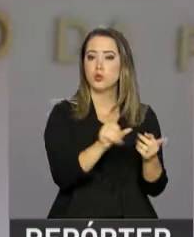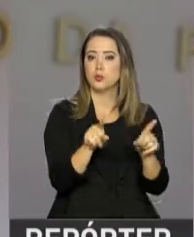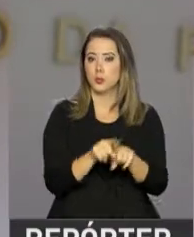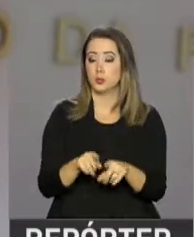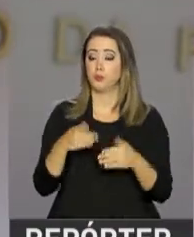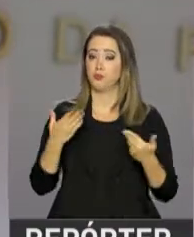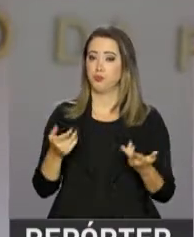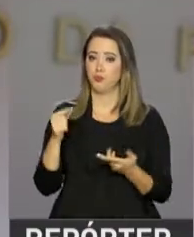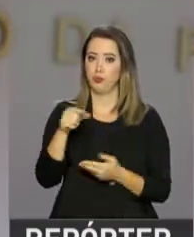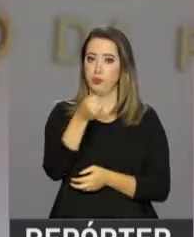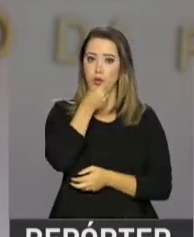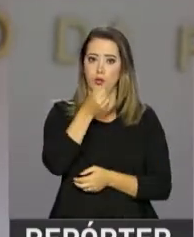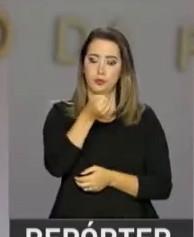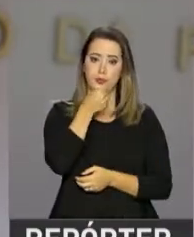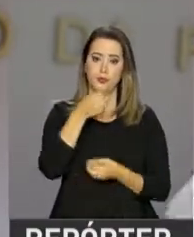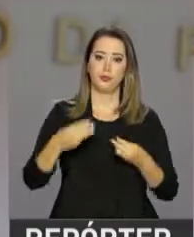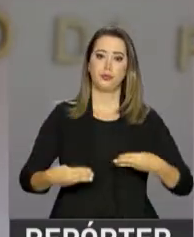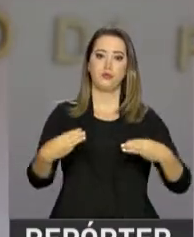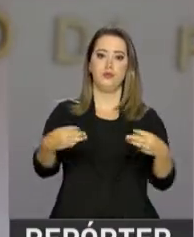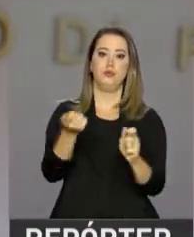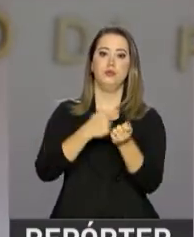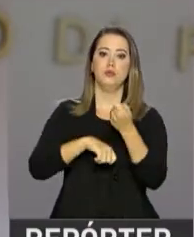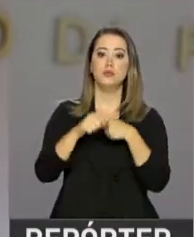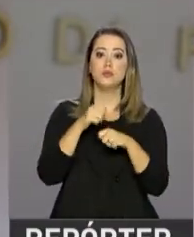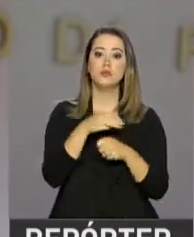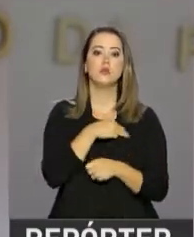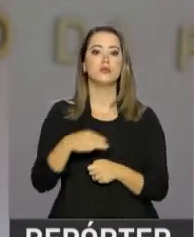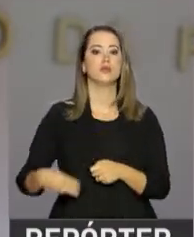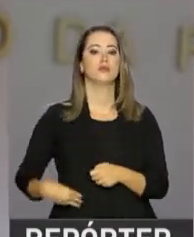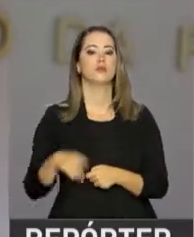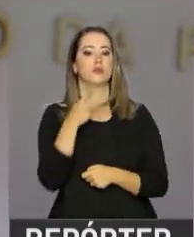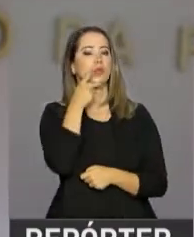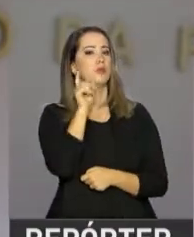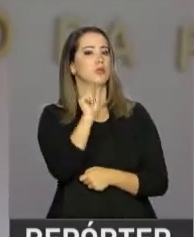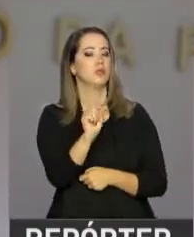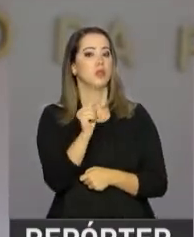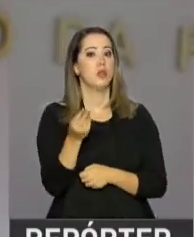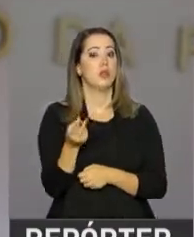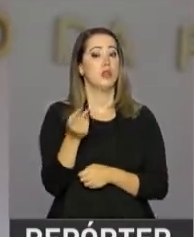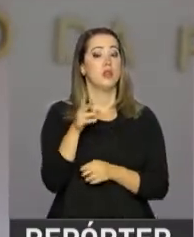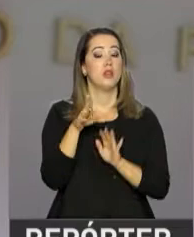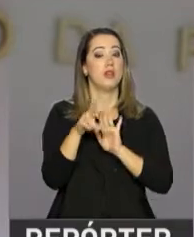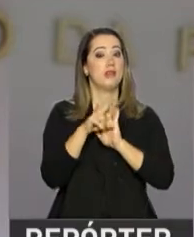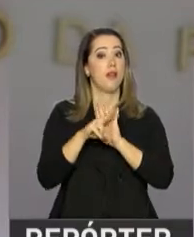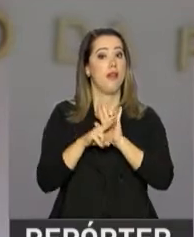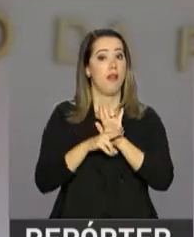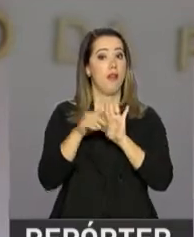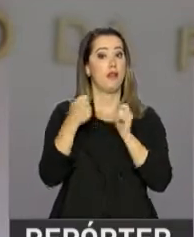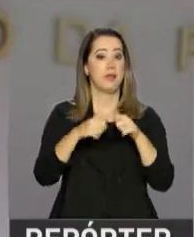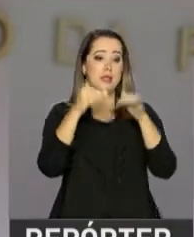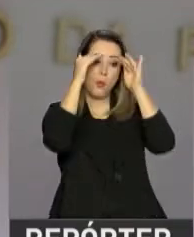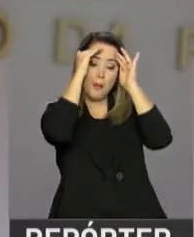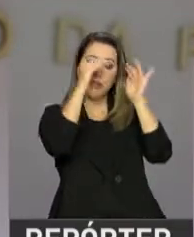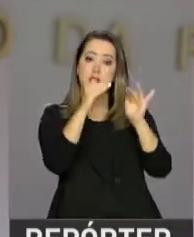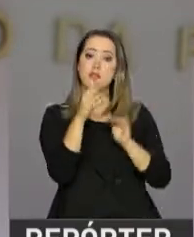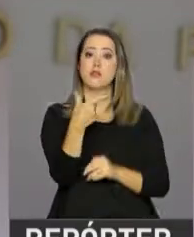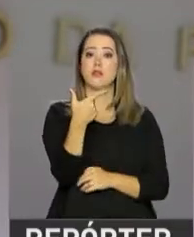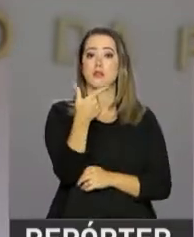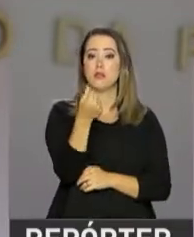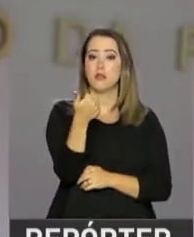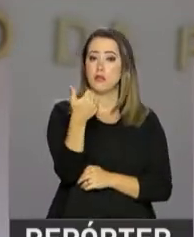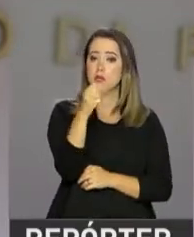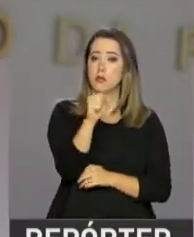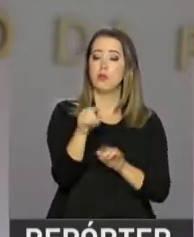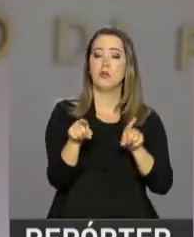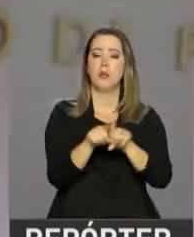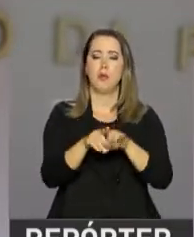pouco, aqui na sede do Ministério da Fazenda em Brasília, o ministro Henrique Meirelles disse que essa regra de ouro ela vai ser cumprida em 2018, assim como